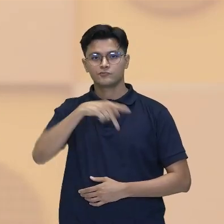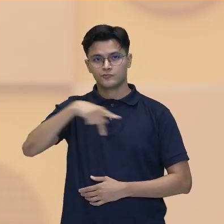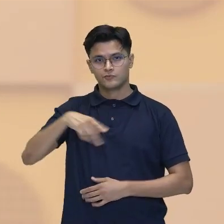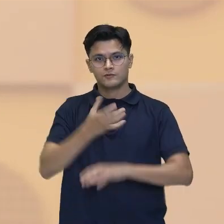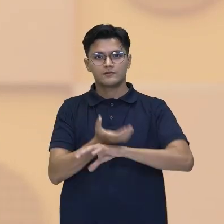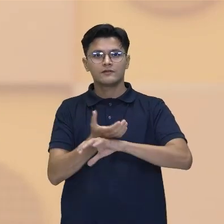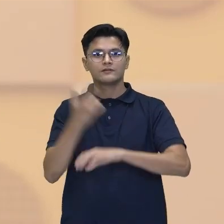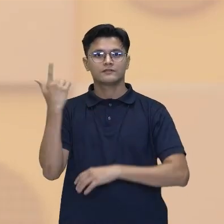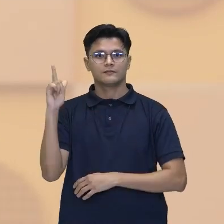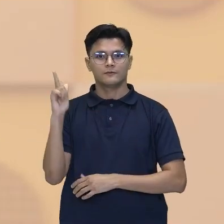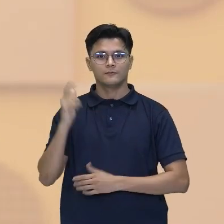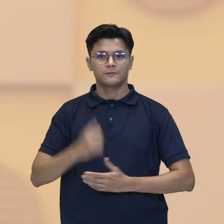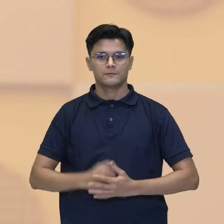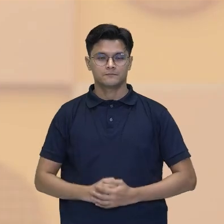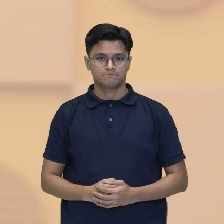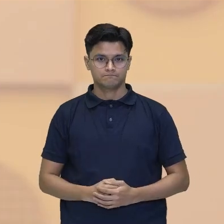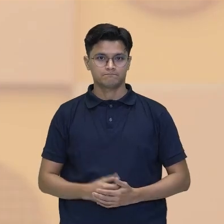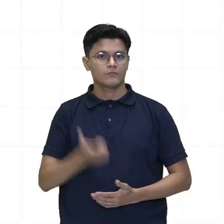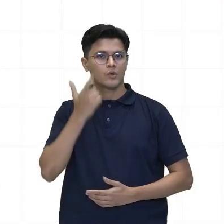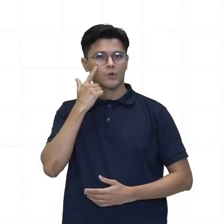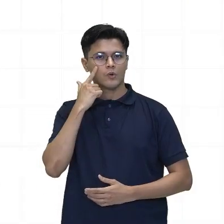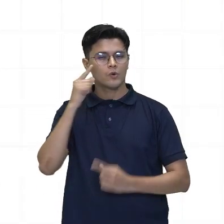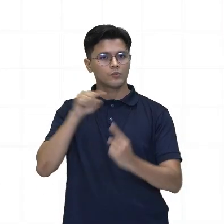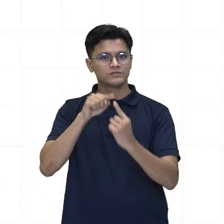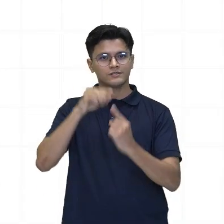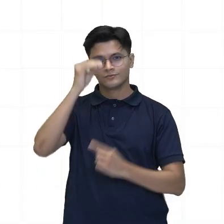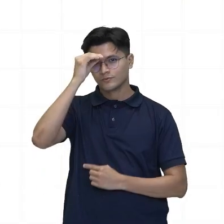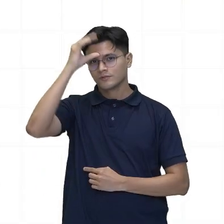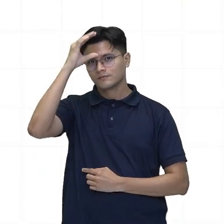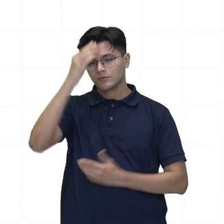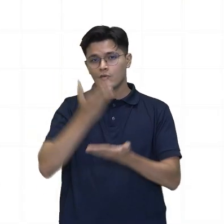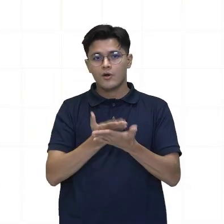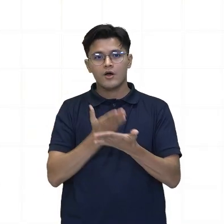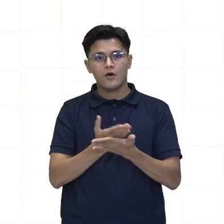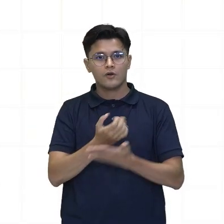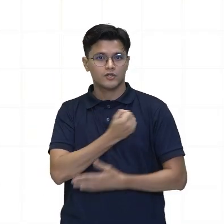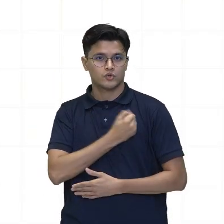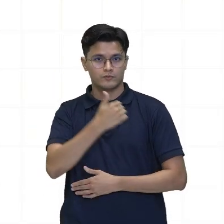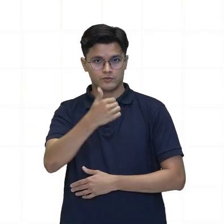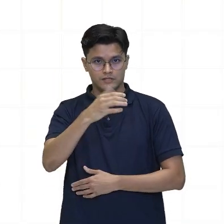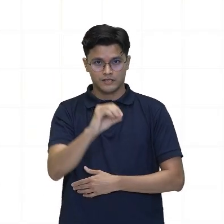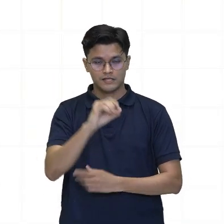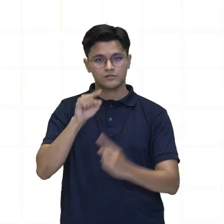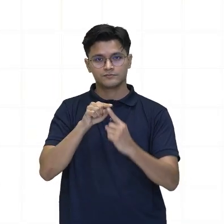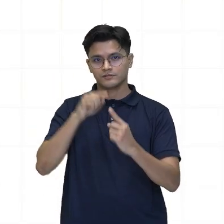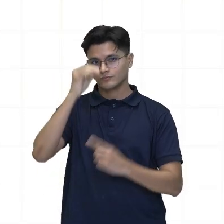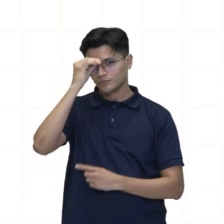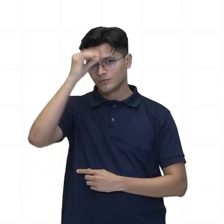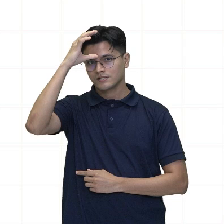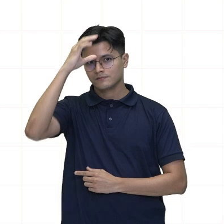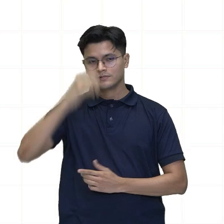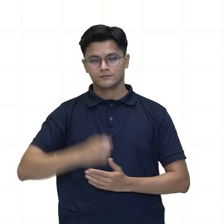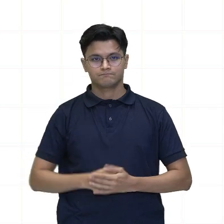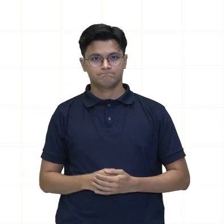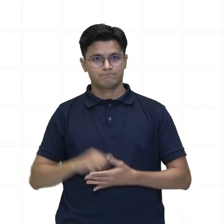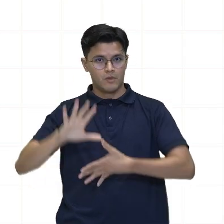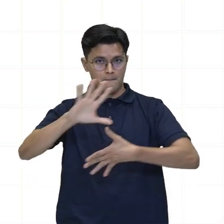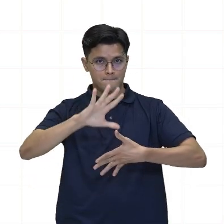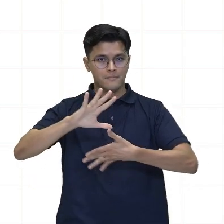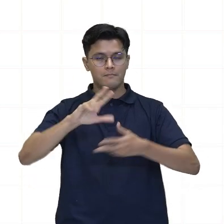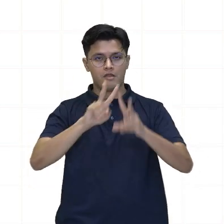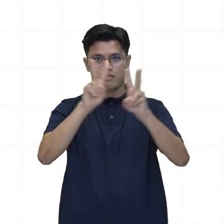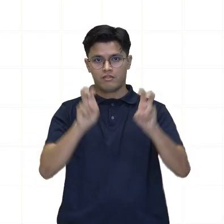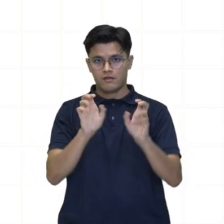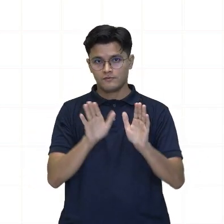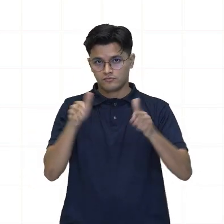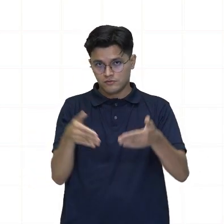número e objeto de conhecimento desta aula. Esta é a aula de número 10 e o objeto de conhecimento são mapas